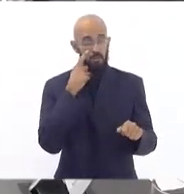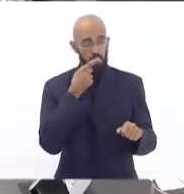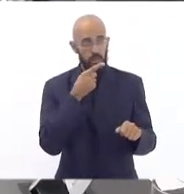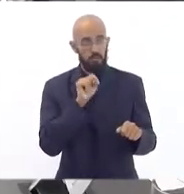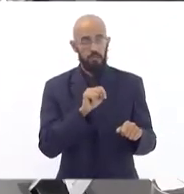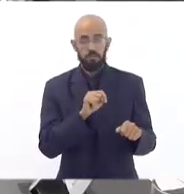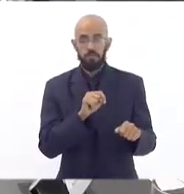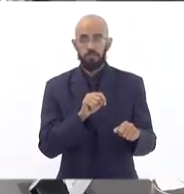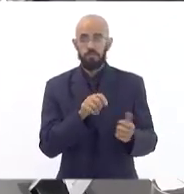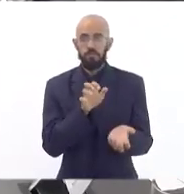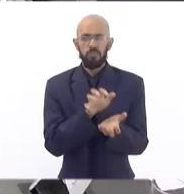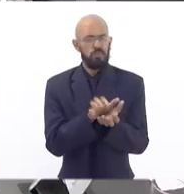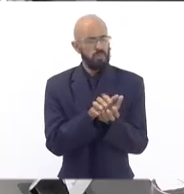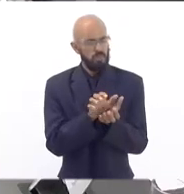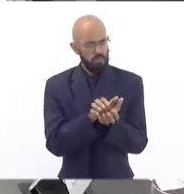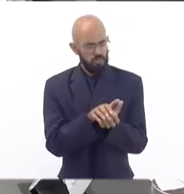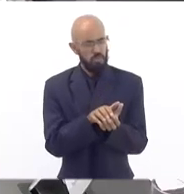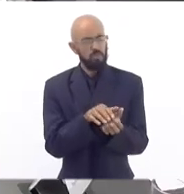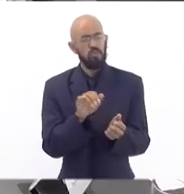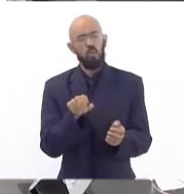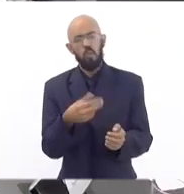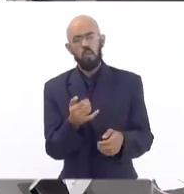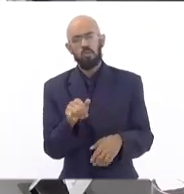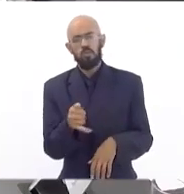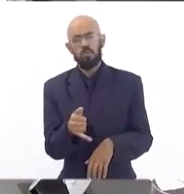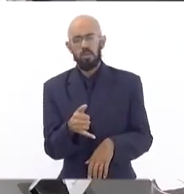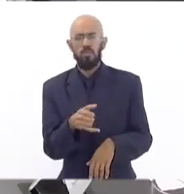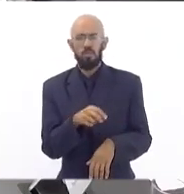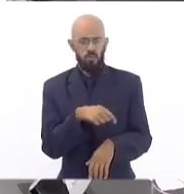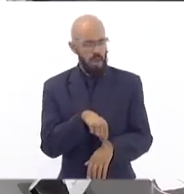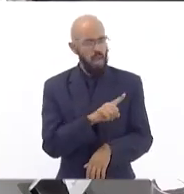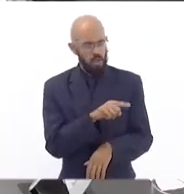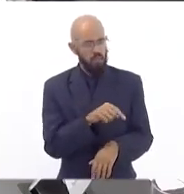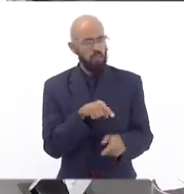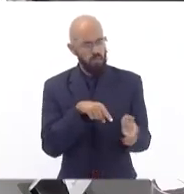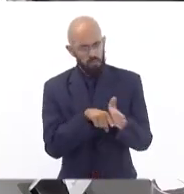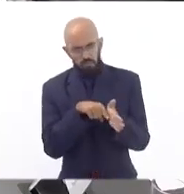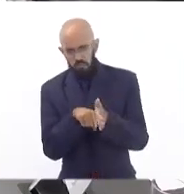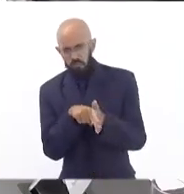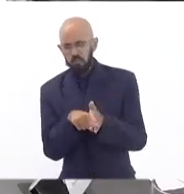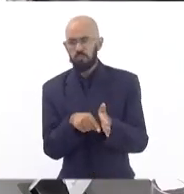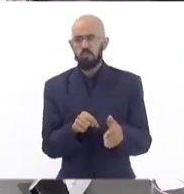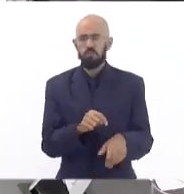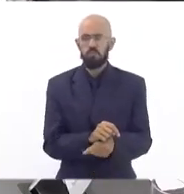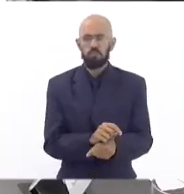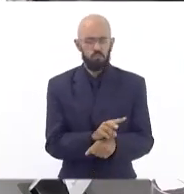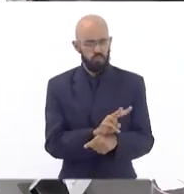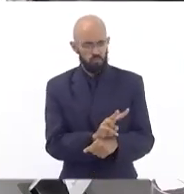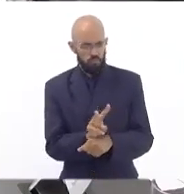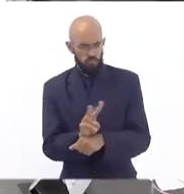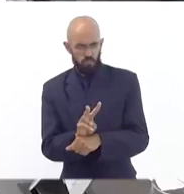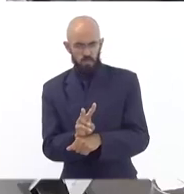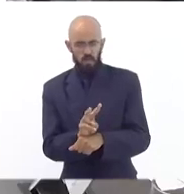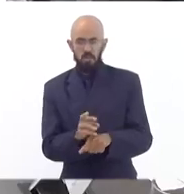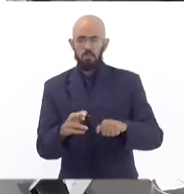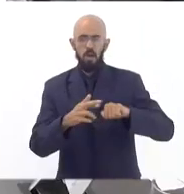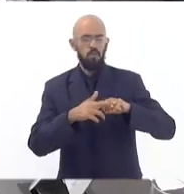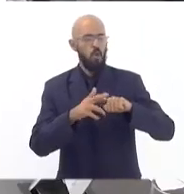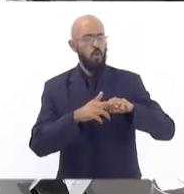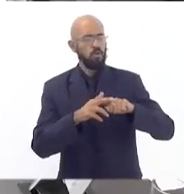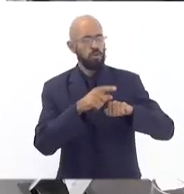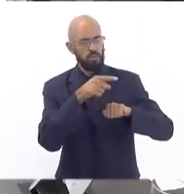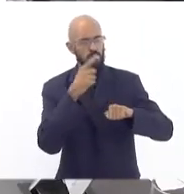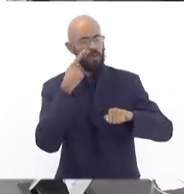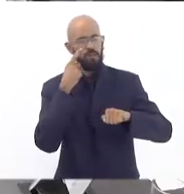faz um pequeno ramal Japeri se você sabe o que é o que a mesma coisa um ramal de Belford Roxo a gente vai se ver o que é o que